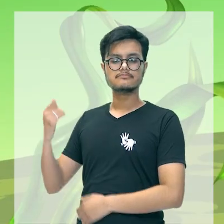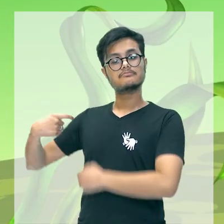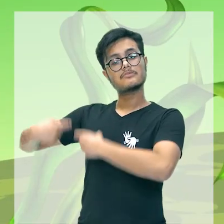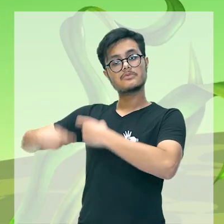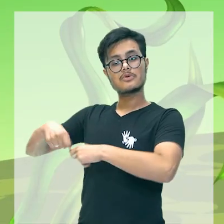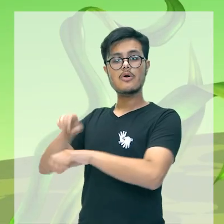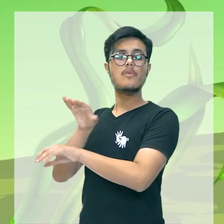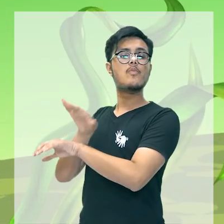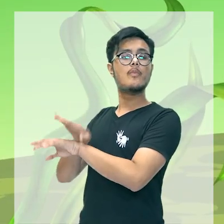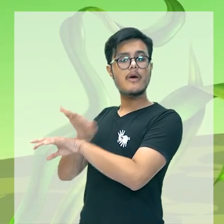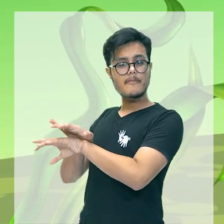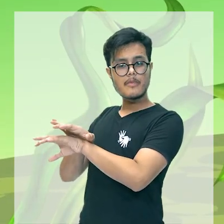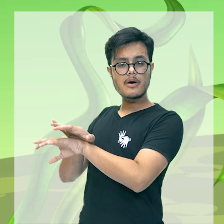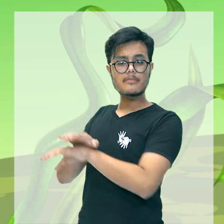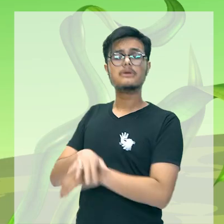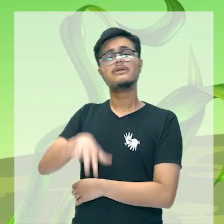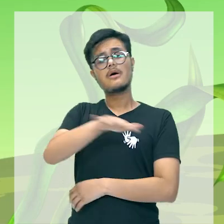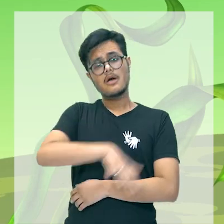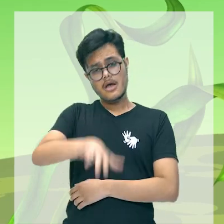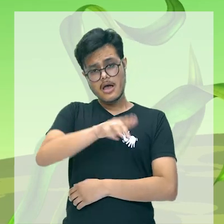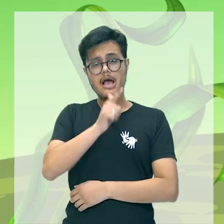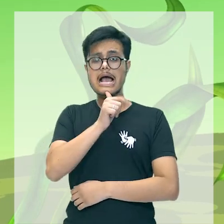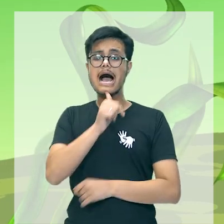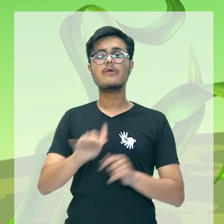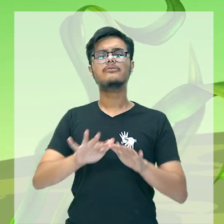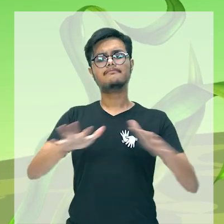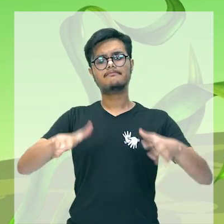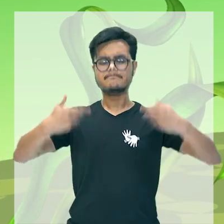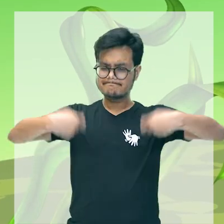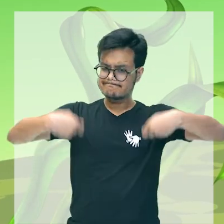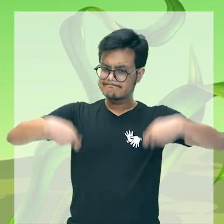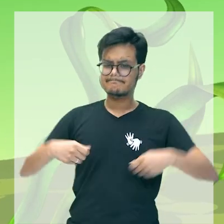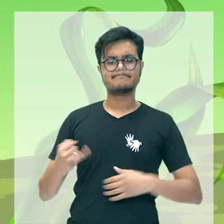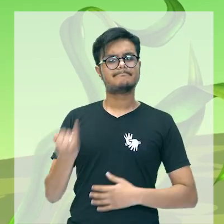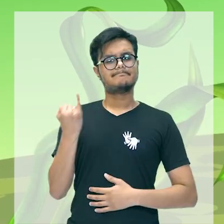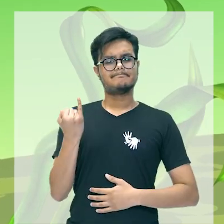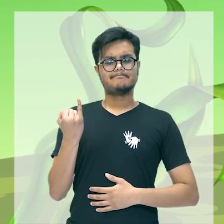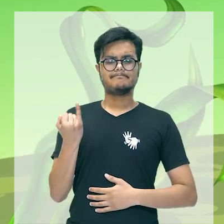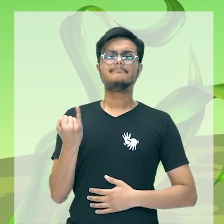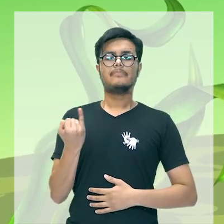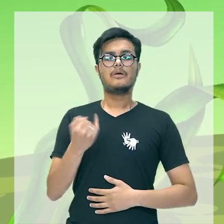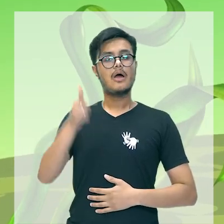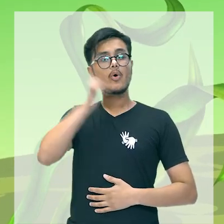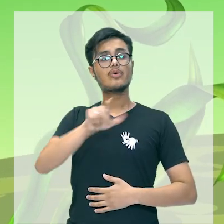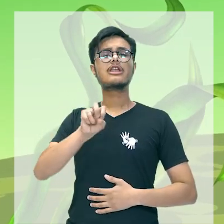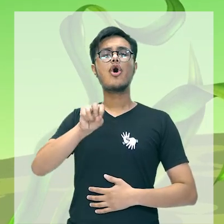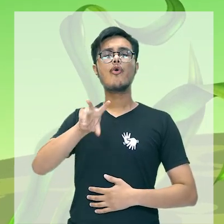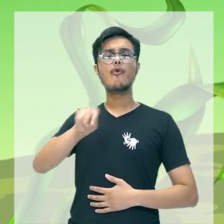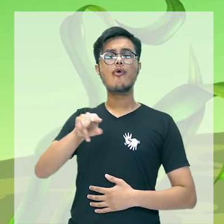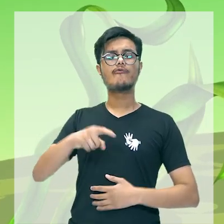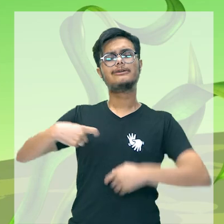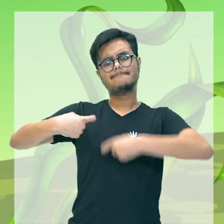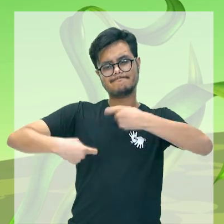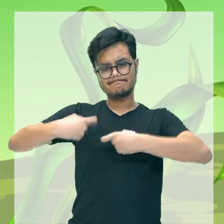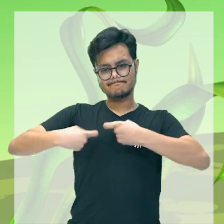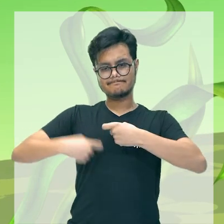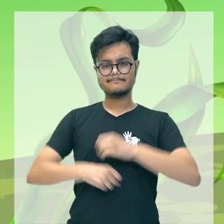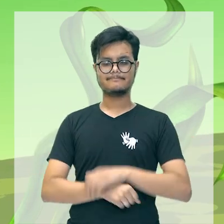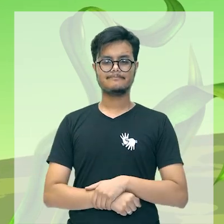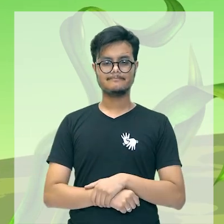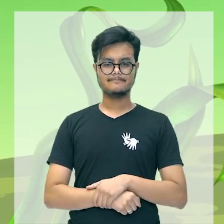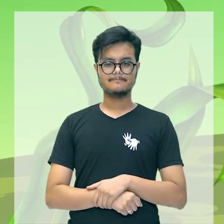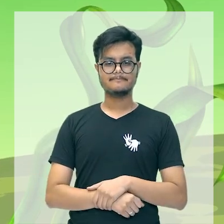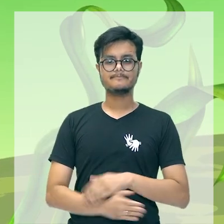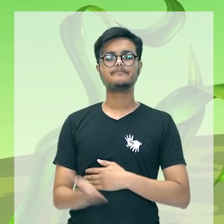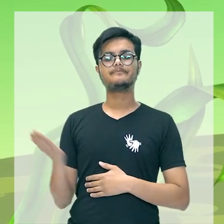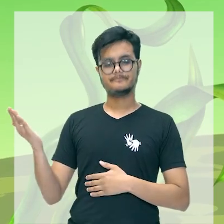Então eles estão aí dentro do ambiente aquático, né? Necessitam desse ambiente para que eles possam aí se desenvolver. Eles